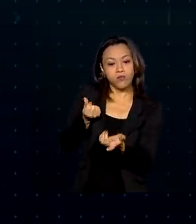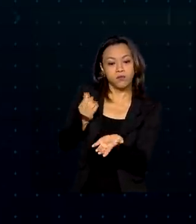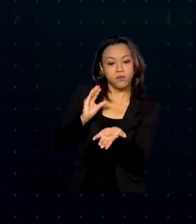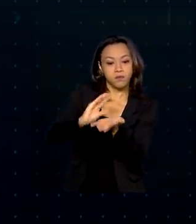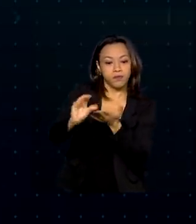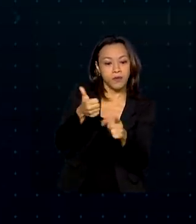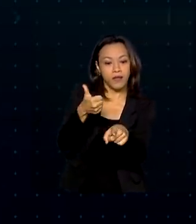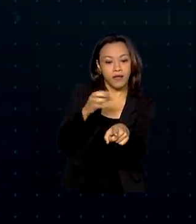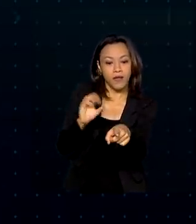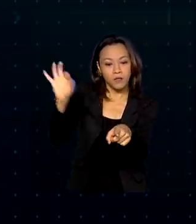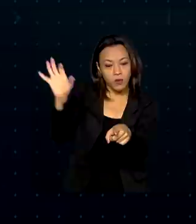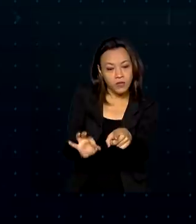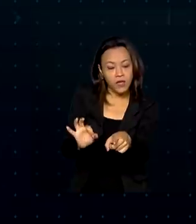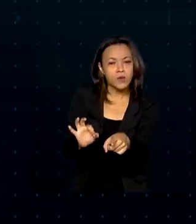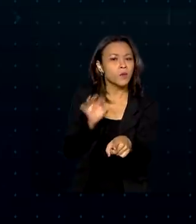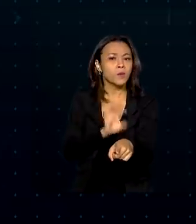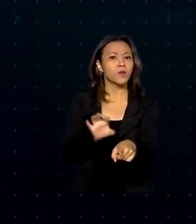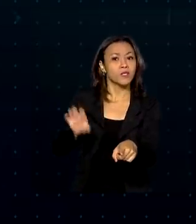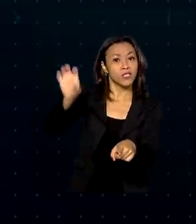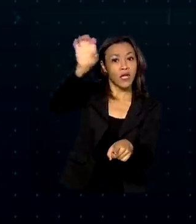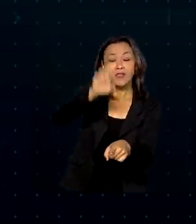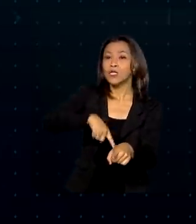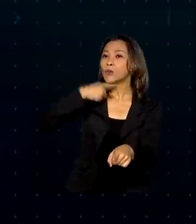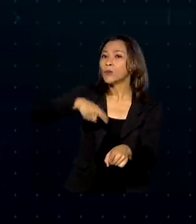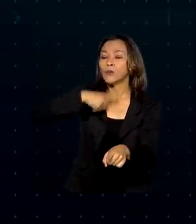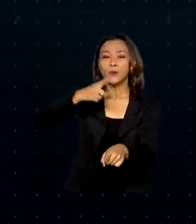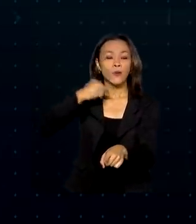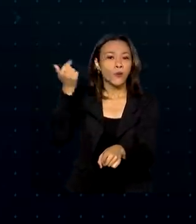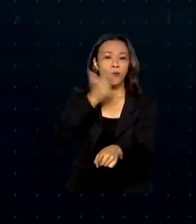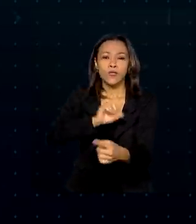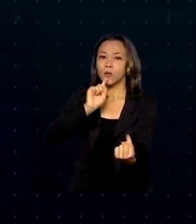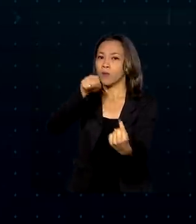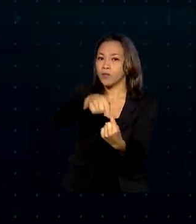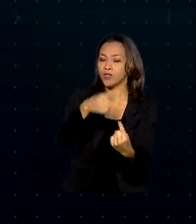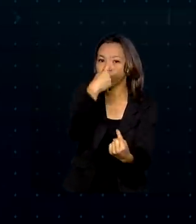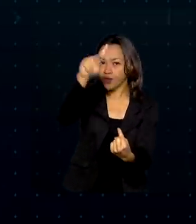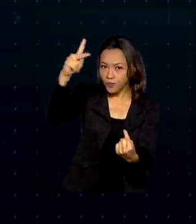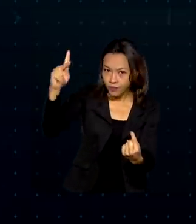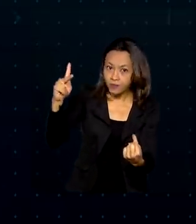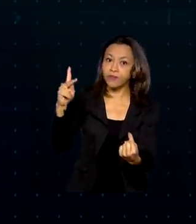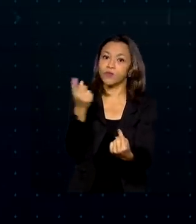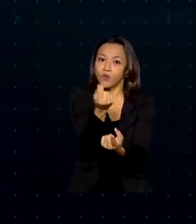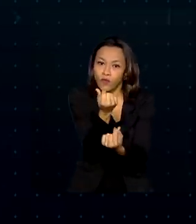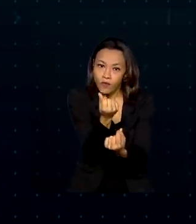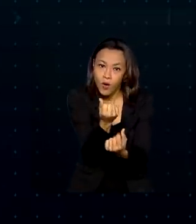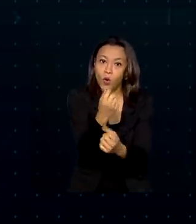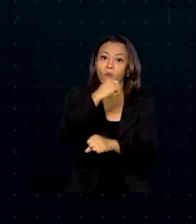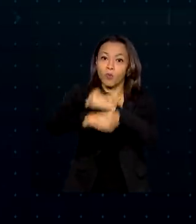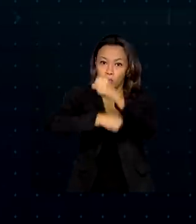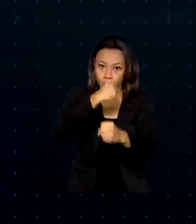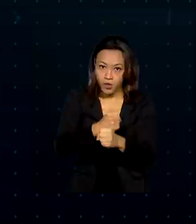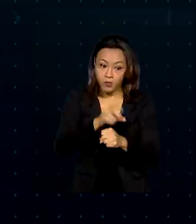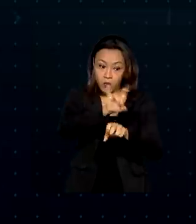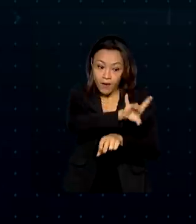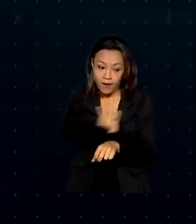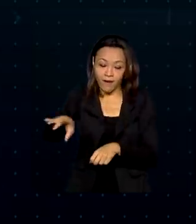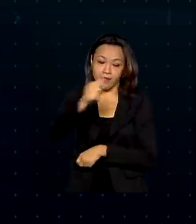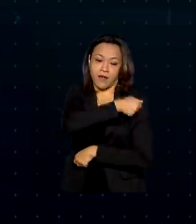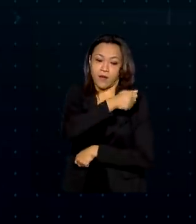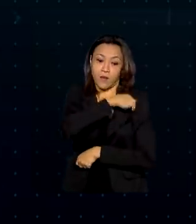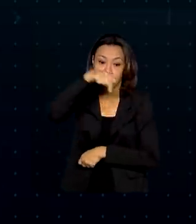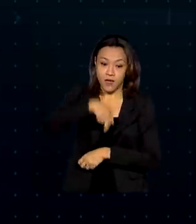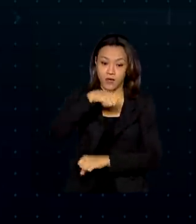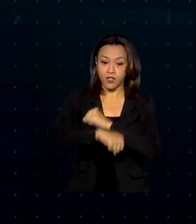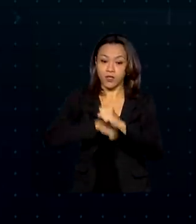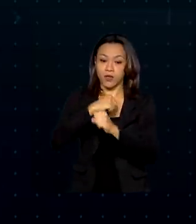por cento de complementação para os estados que não conseguiram atingir o valor anual mínimo por aluno Neste ano o valor